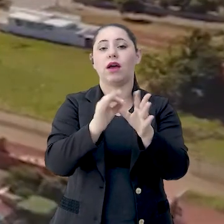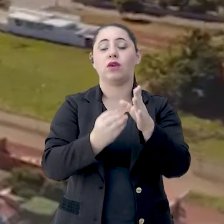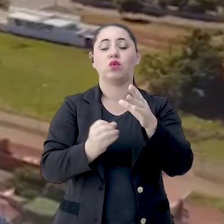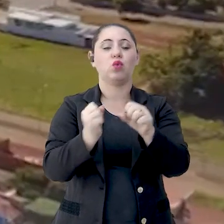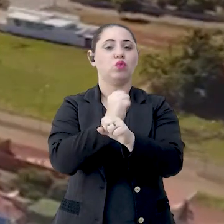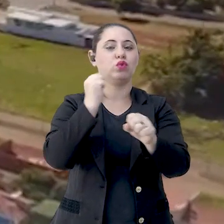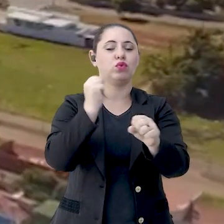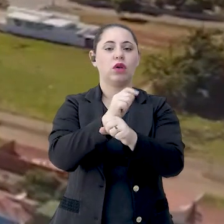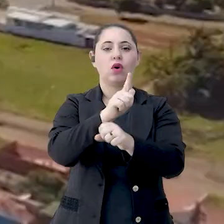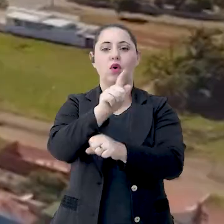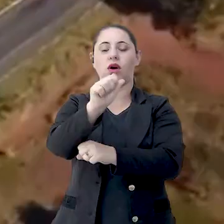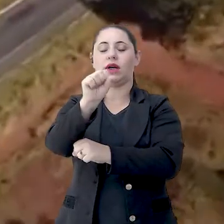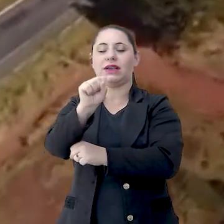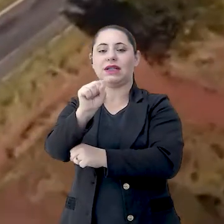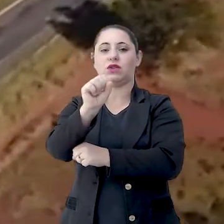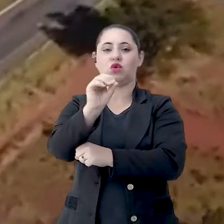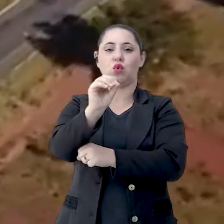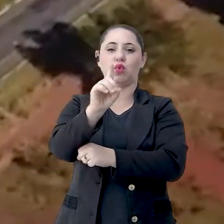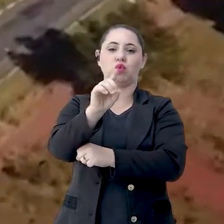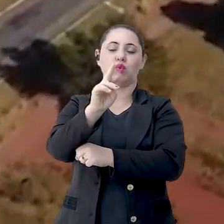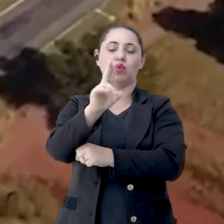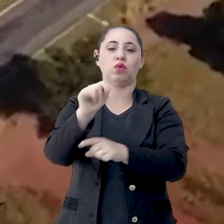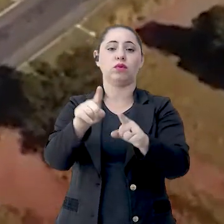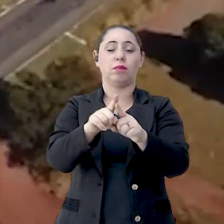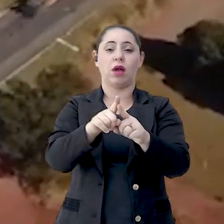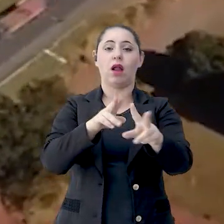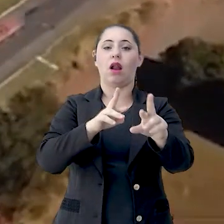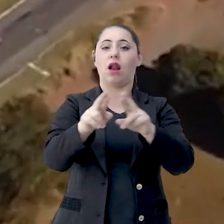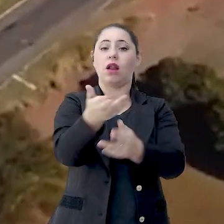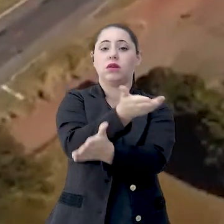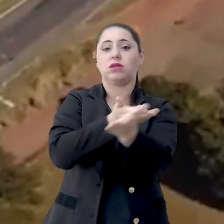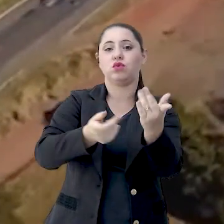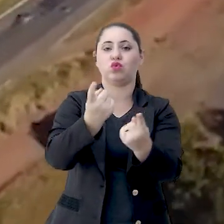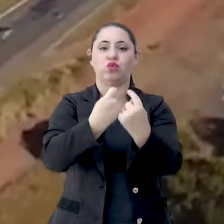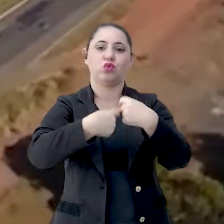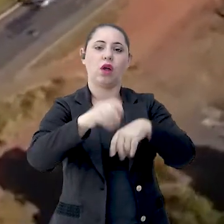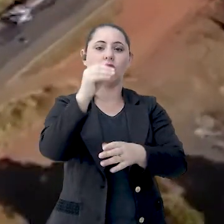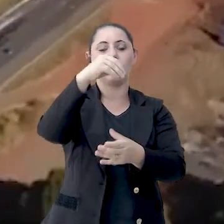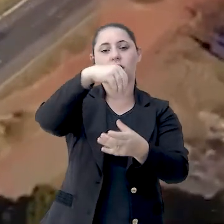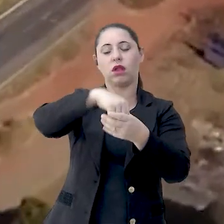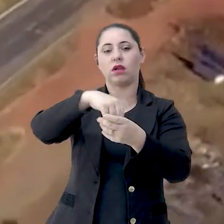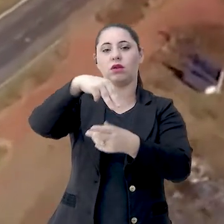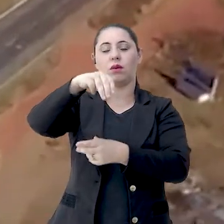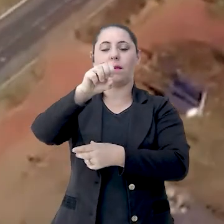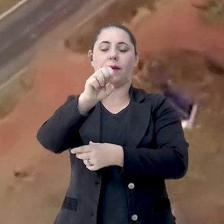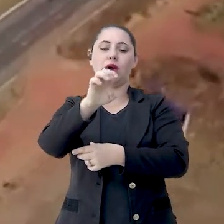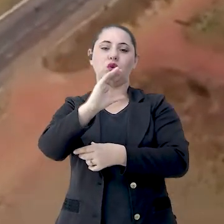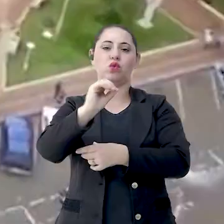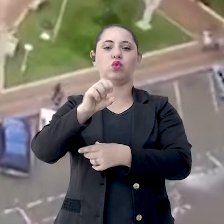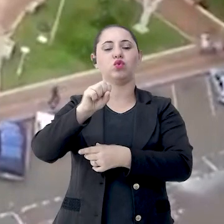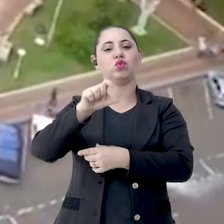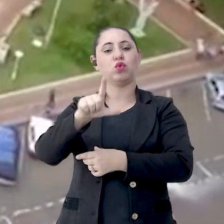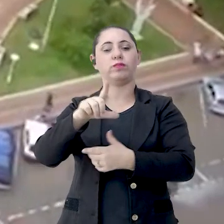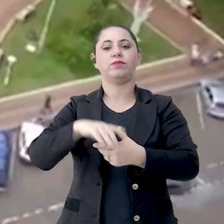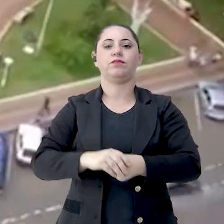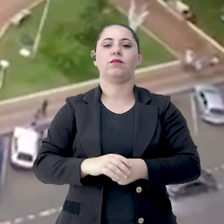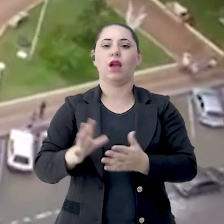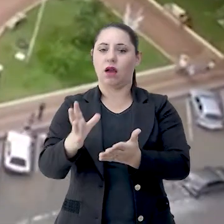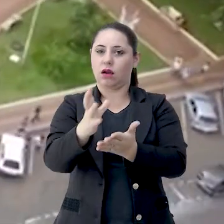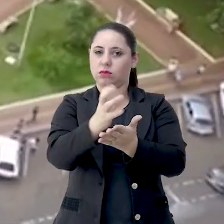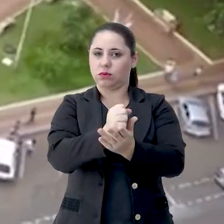arrecadação municipal ultrapassou a casa dos 140 milhões de reais em 2019 e o Índice